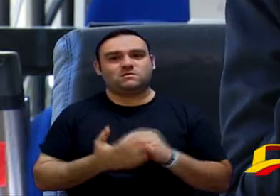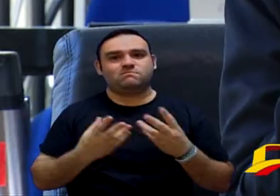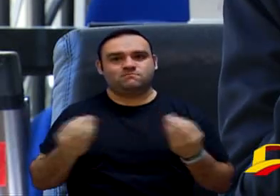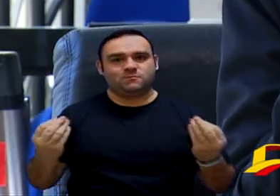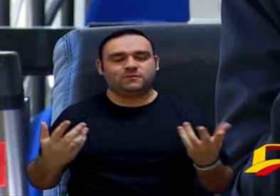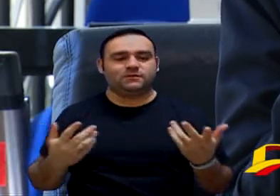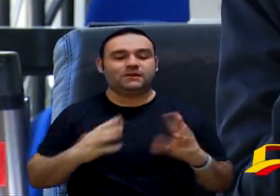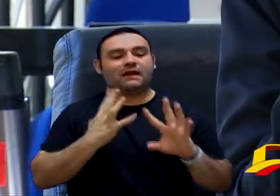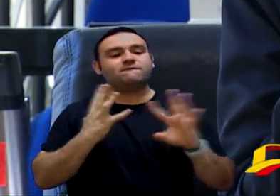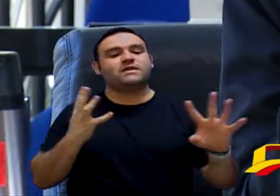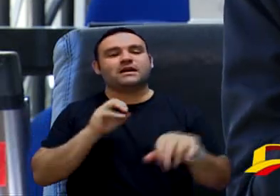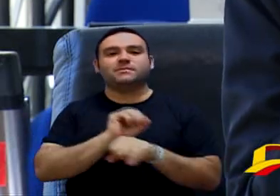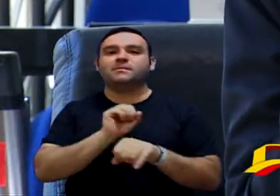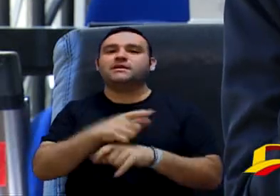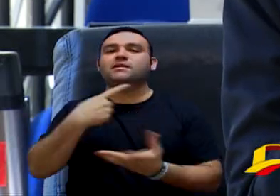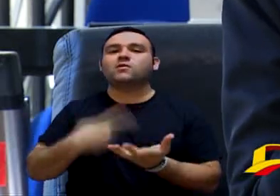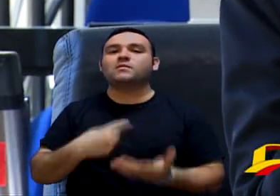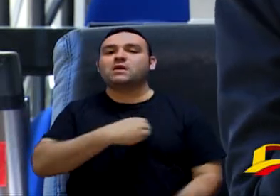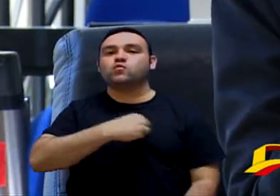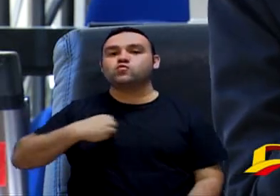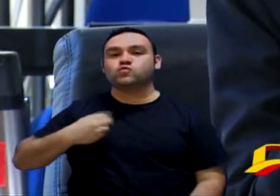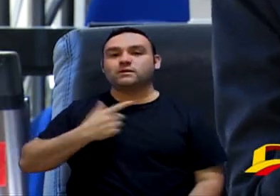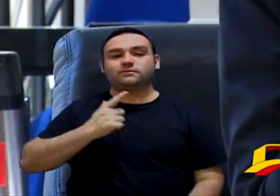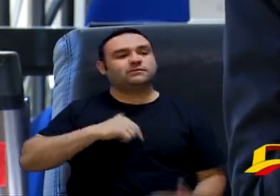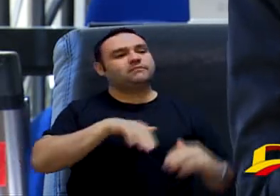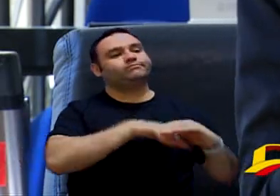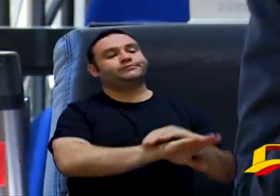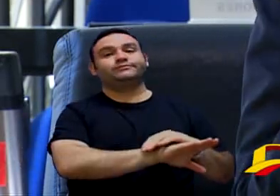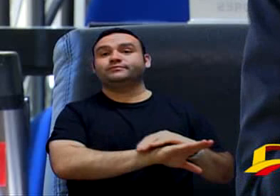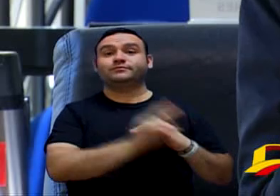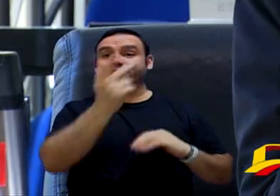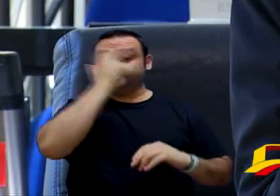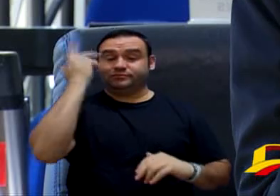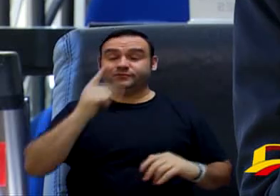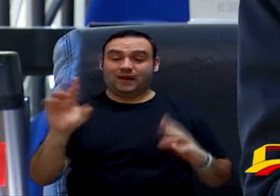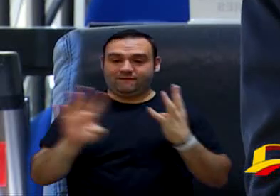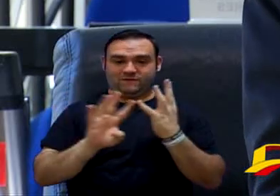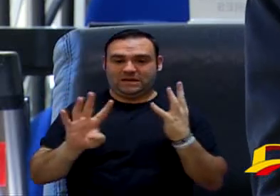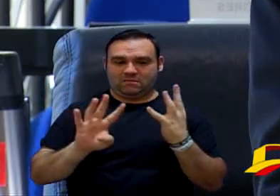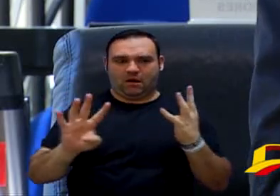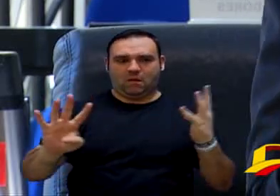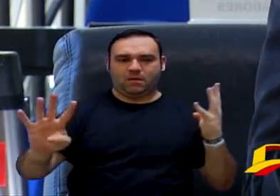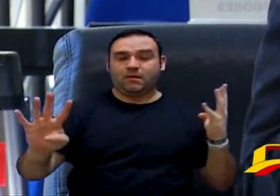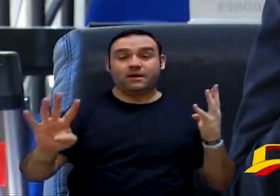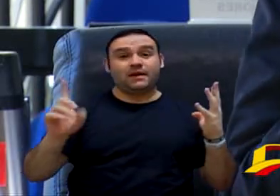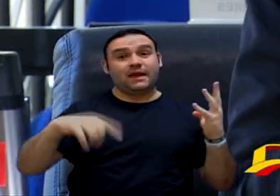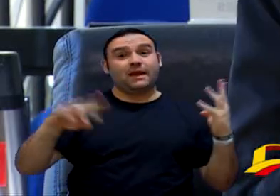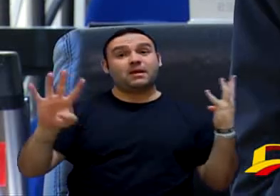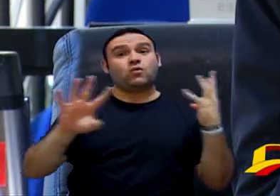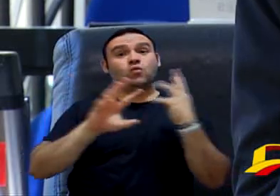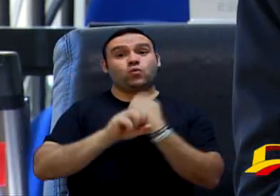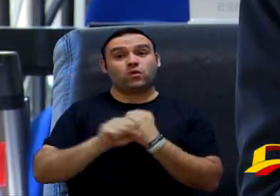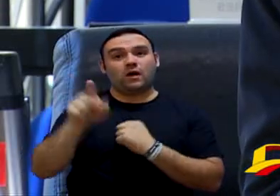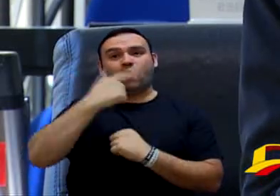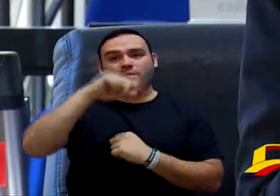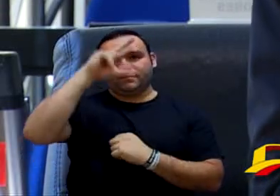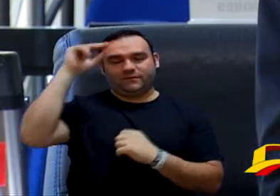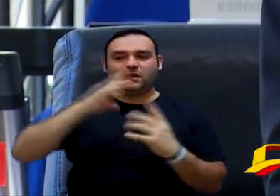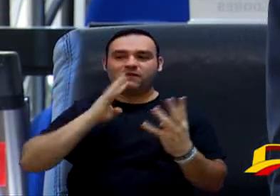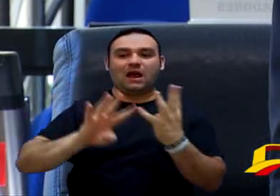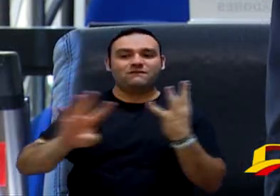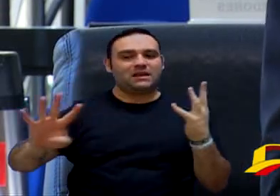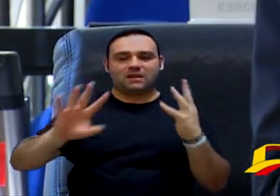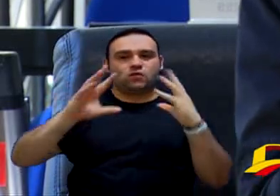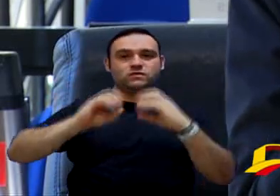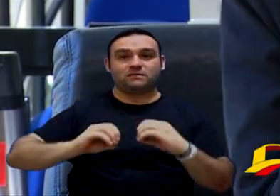fila de espera para marcação de consultas tá lá na gaveta ninguém vê a fila diminuir embora era prazera segundo Prefeito então